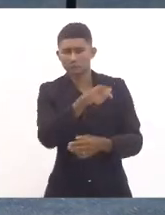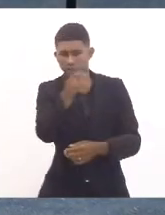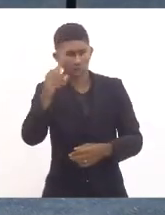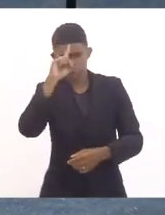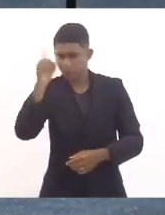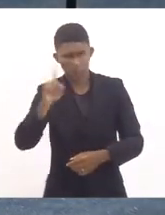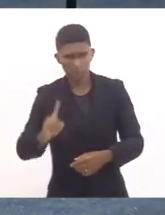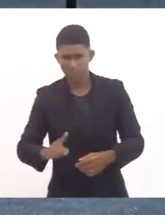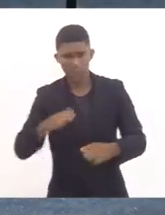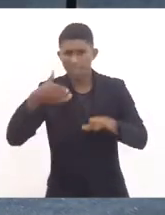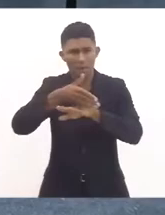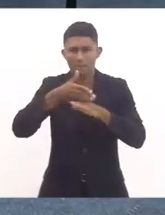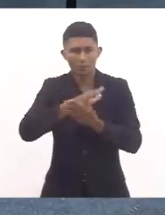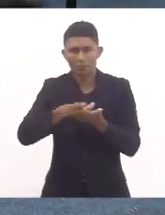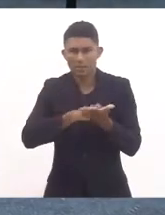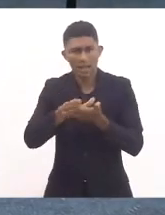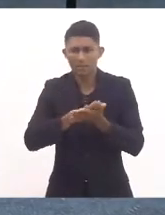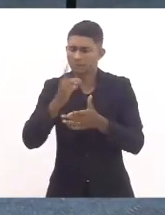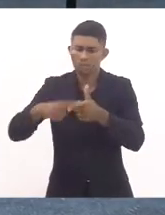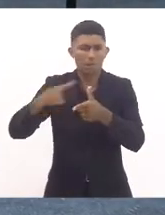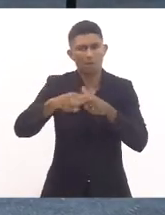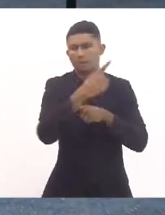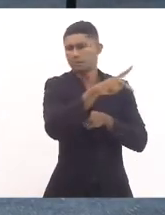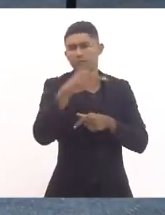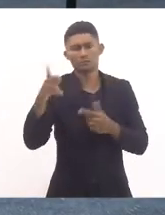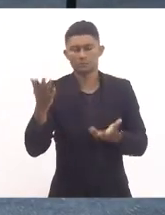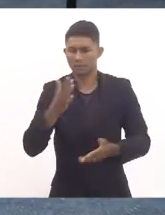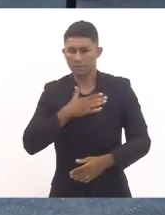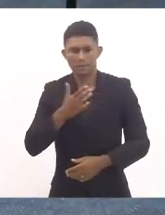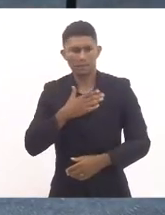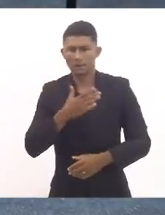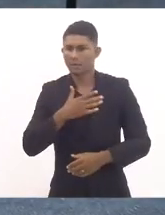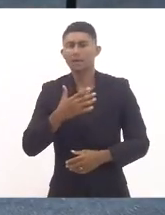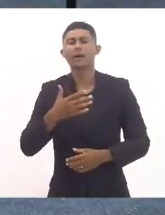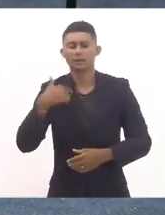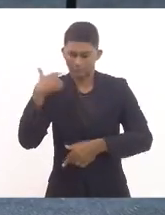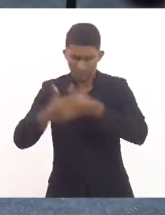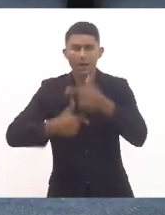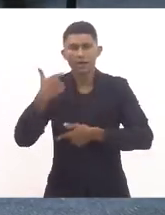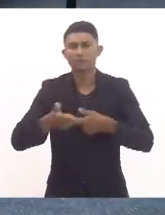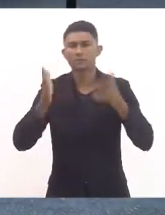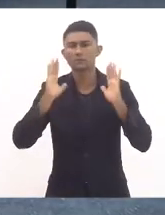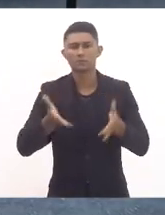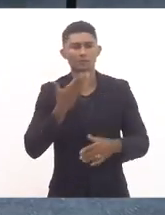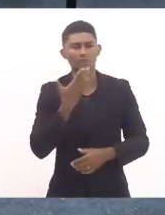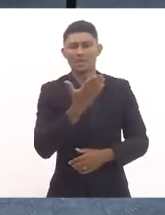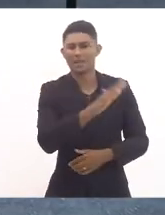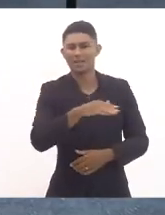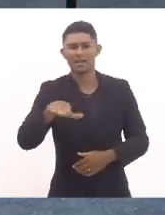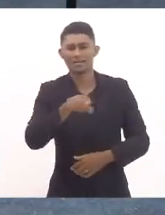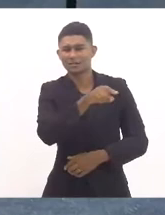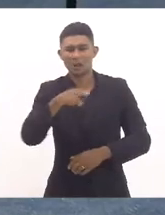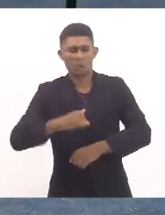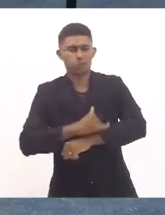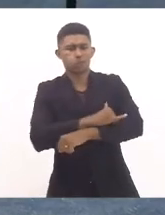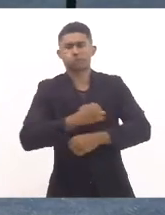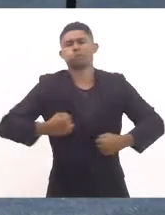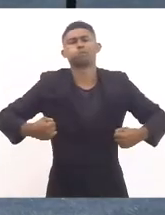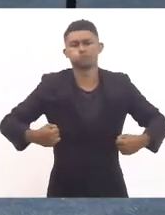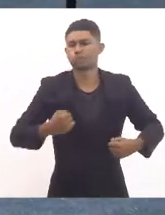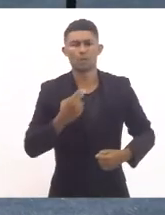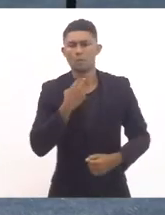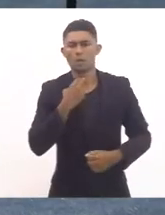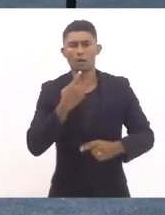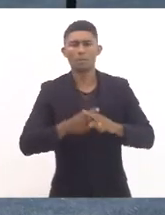não participaram, problema de vocês. Eu fiz a minha parte. O que nós não podemos é ter crianças obesas, crianças com problema de diabetes, devido àquilo